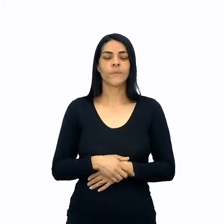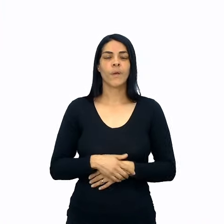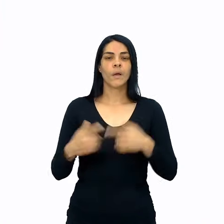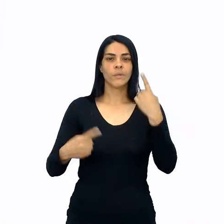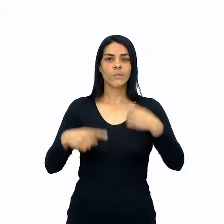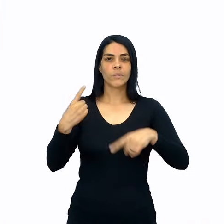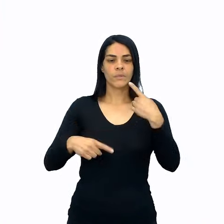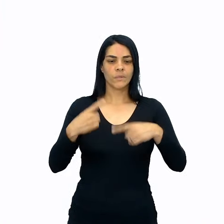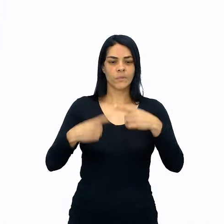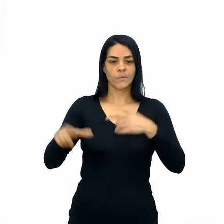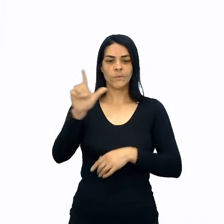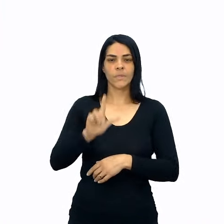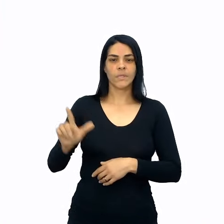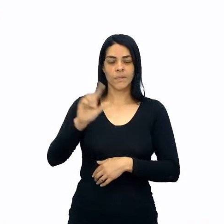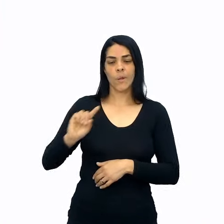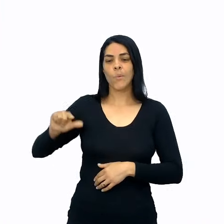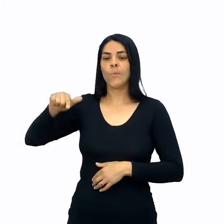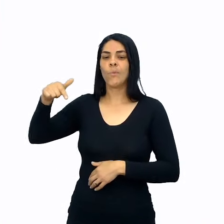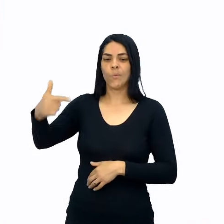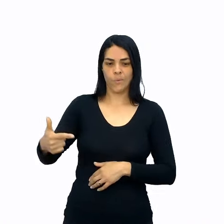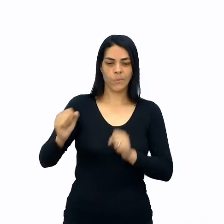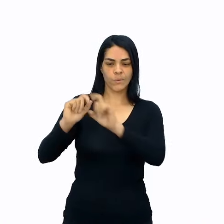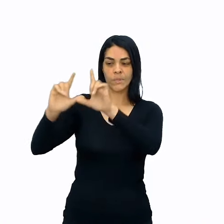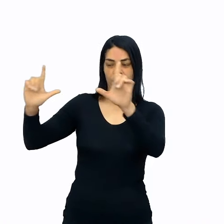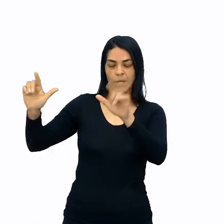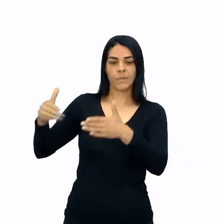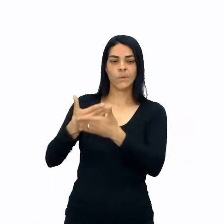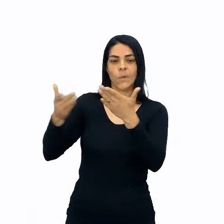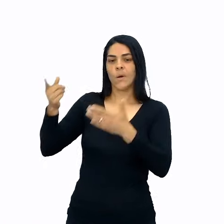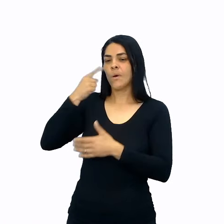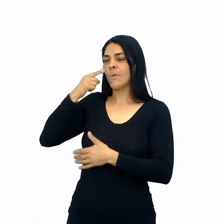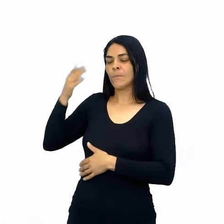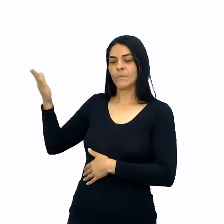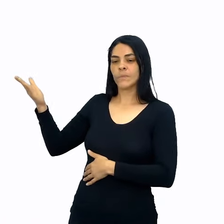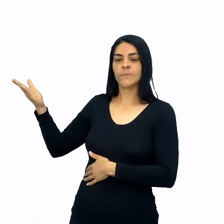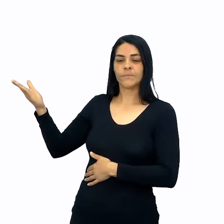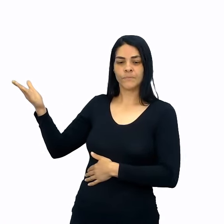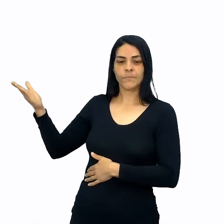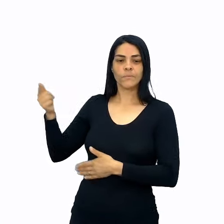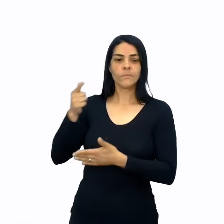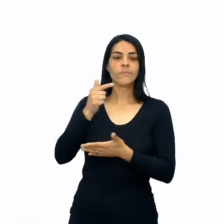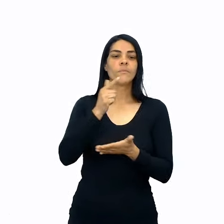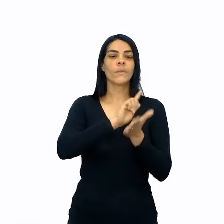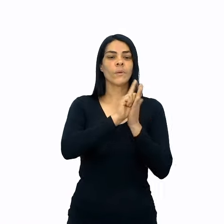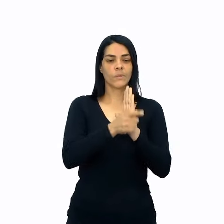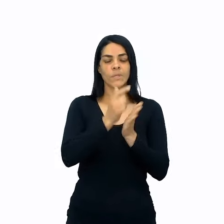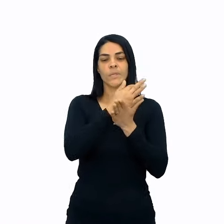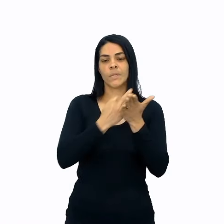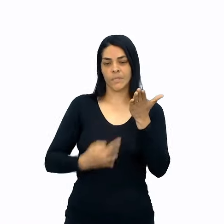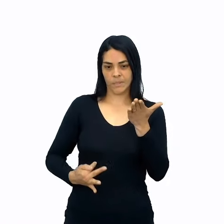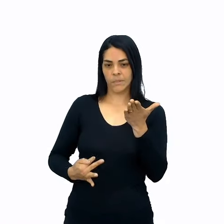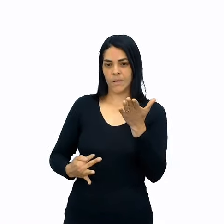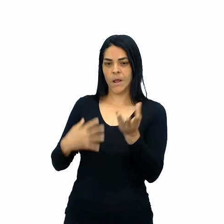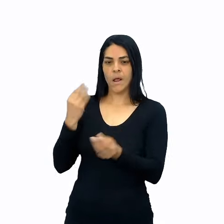E no próximo slide veremos o gênero textual como um instrumento para